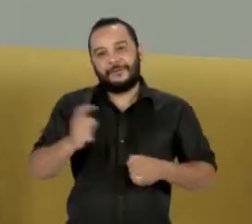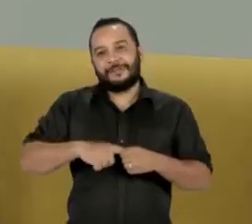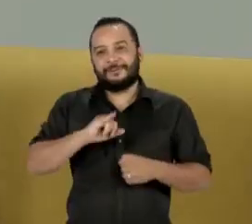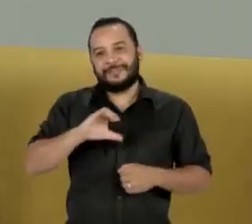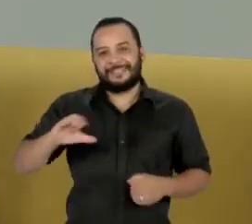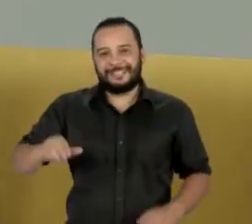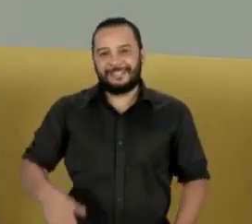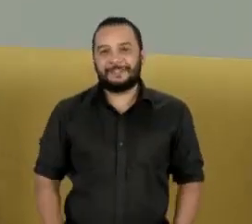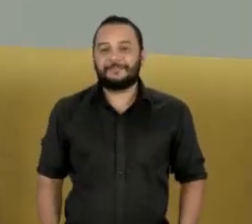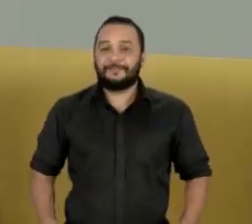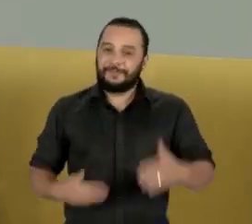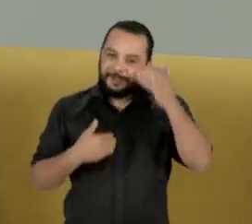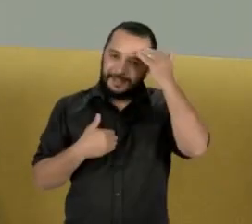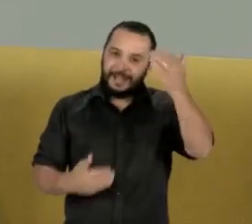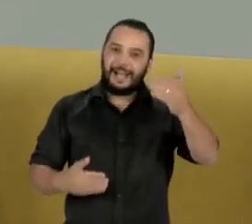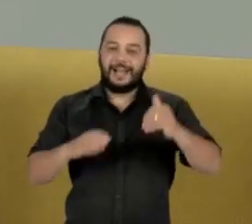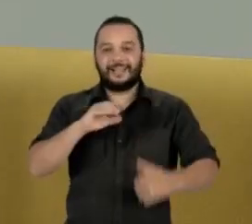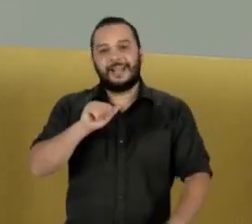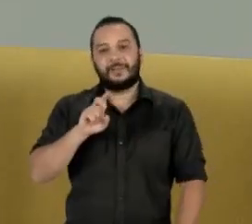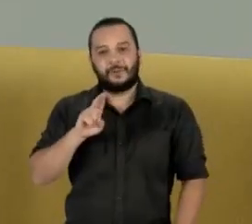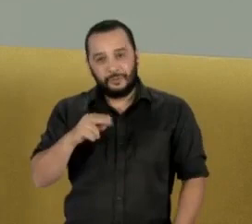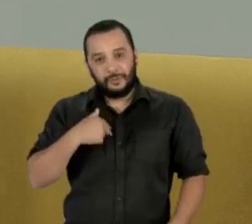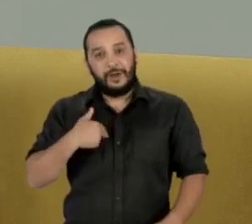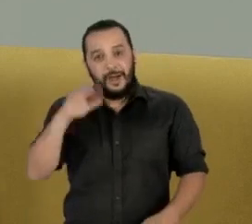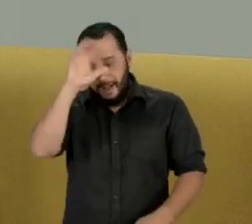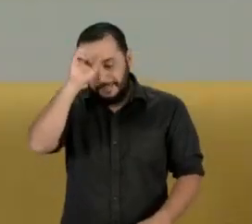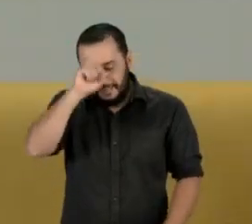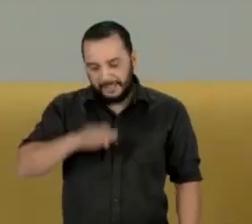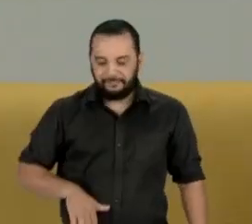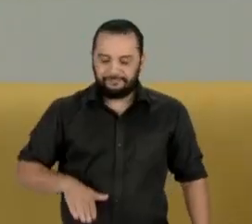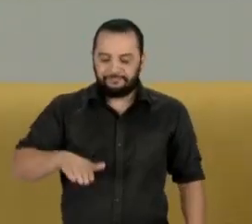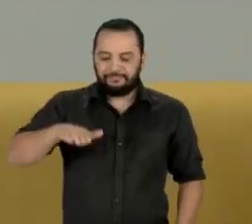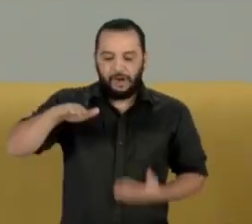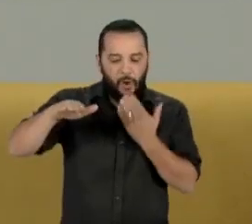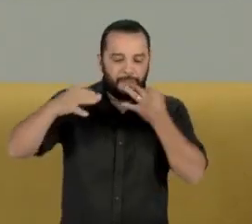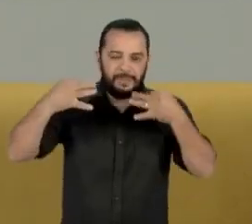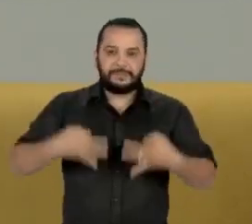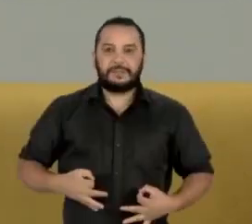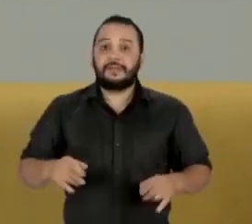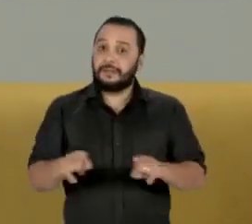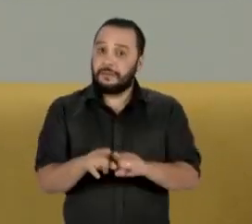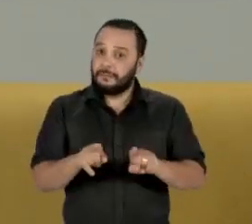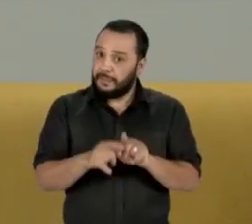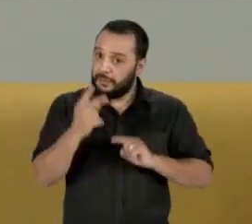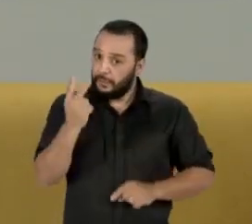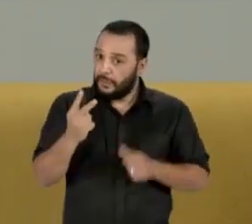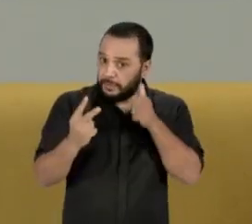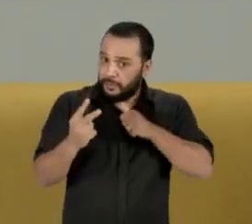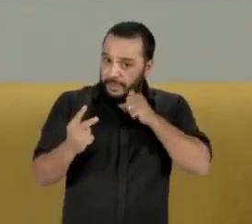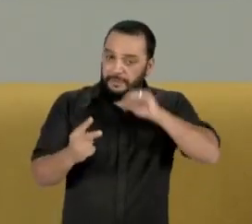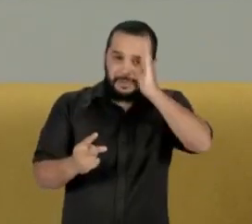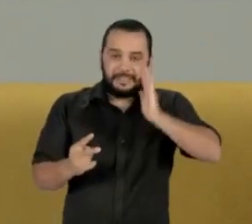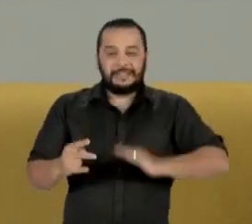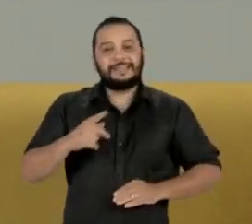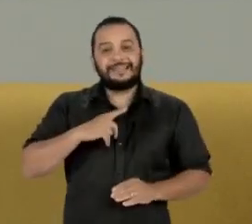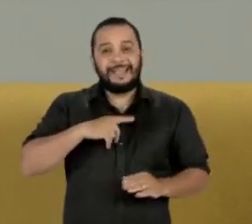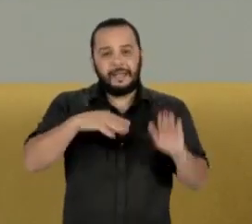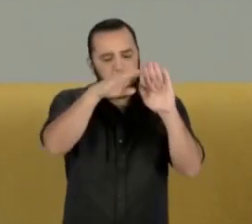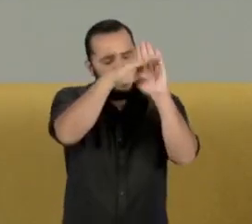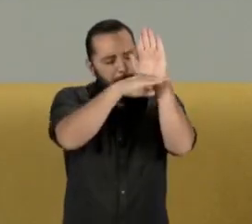Tchau. Obrigada, Cadu. Isso aí, tem que aprender desde cedo, né? E 2 brasileiras estão na lista das 100